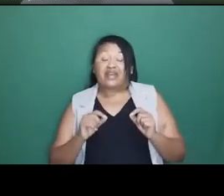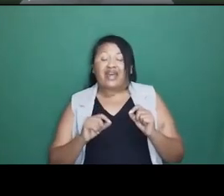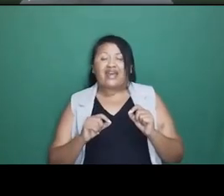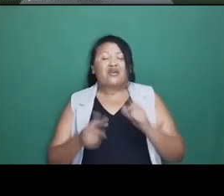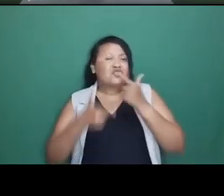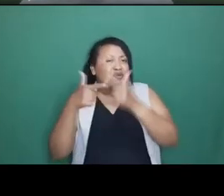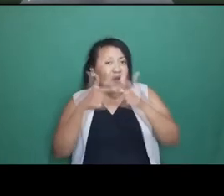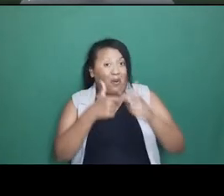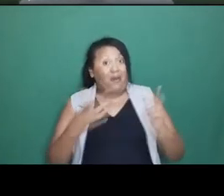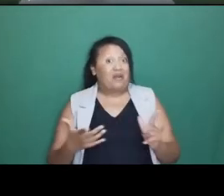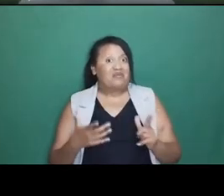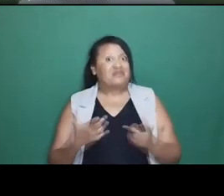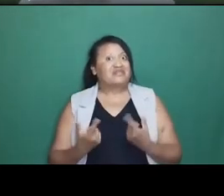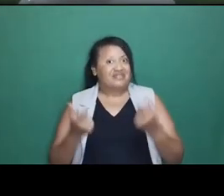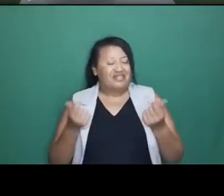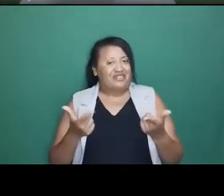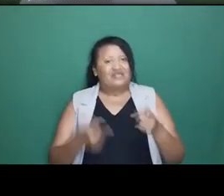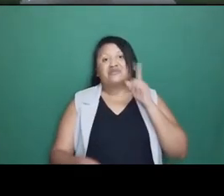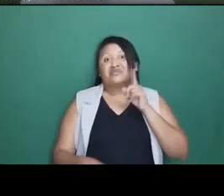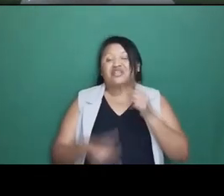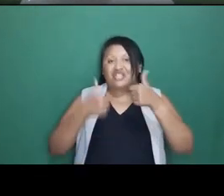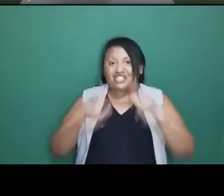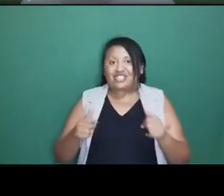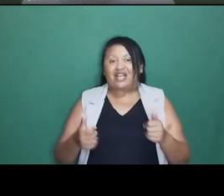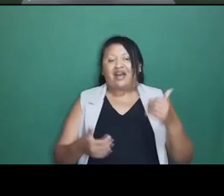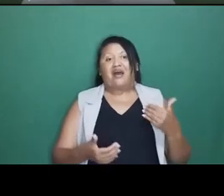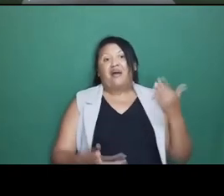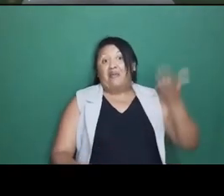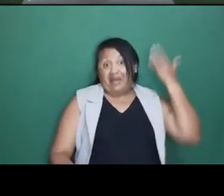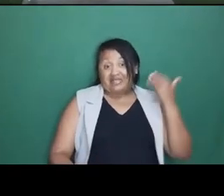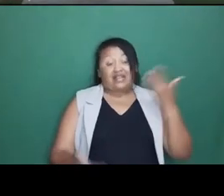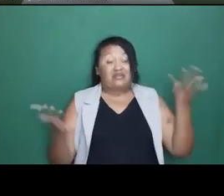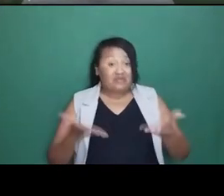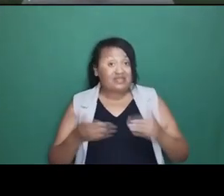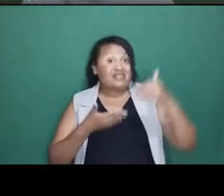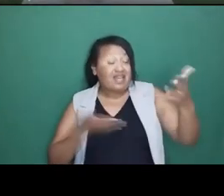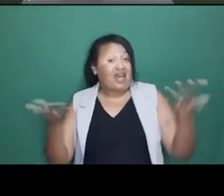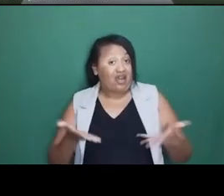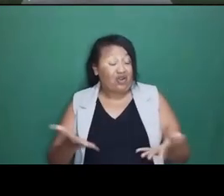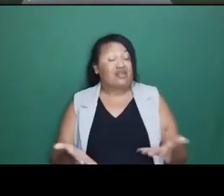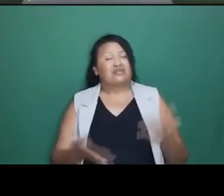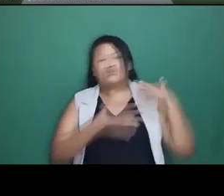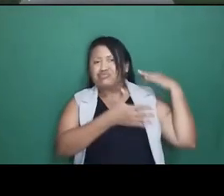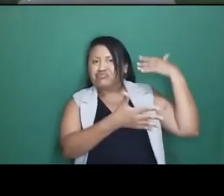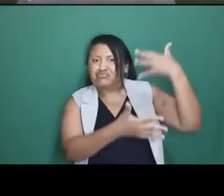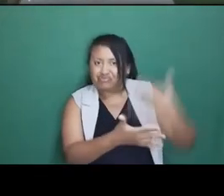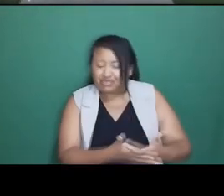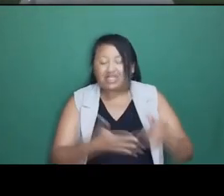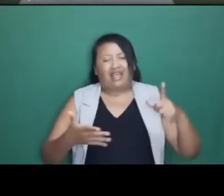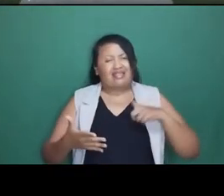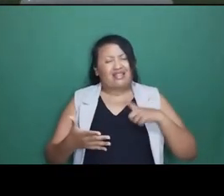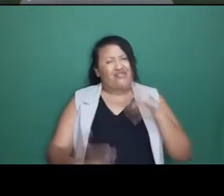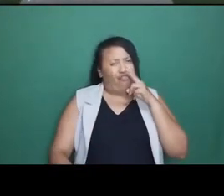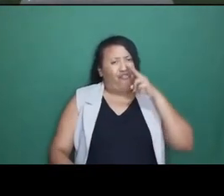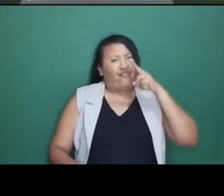que os Estados Unidos está passando passou está passando Mas que nos últimos anos eu ouvi um